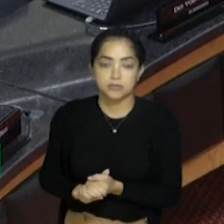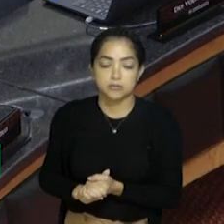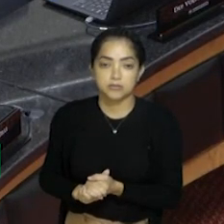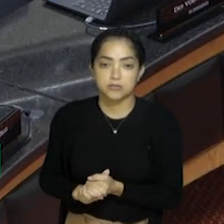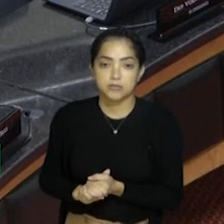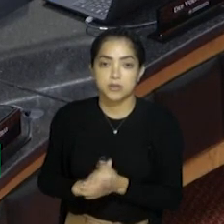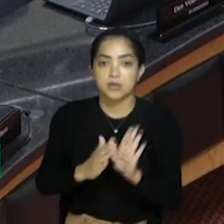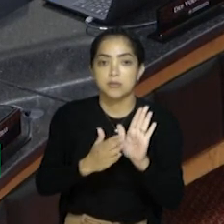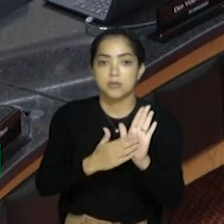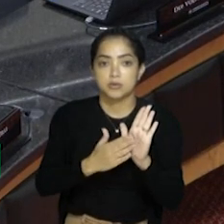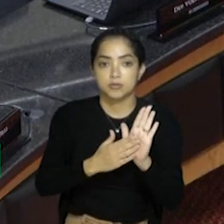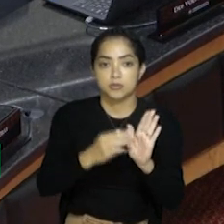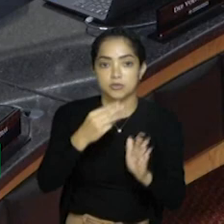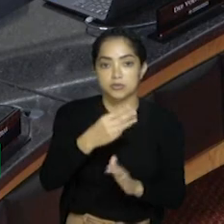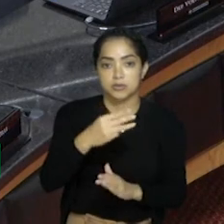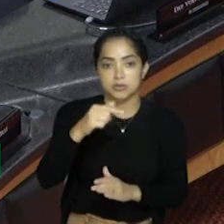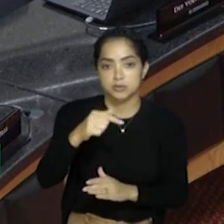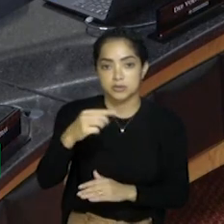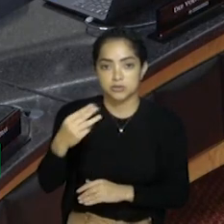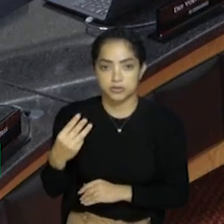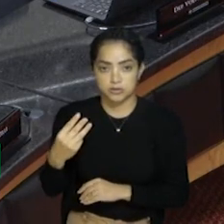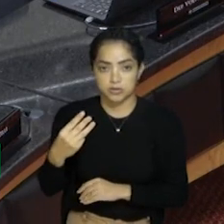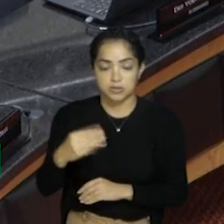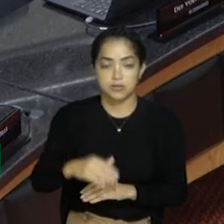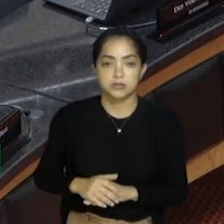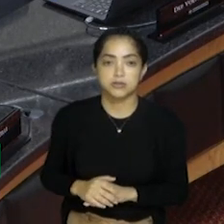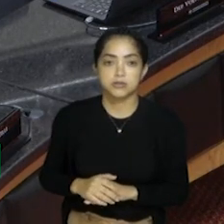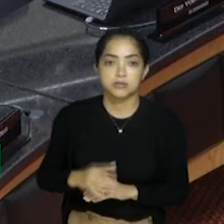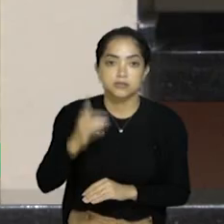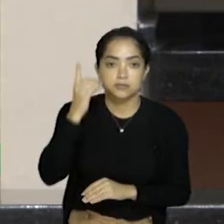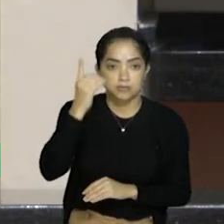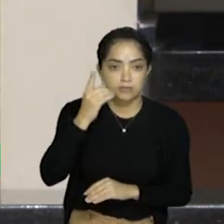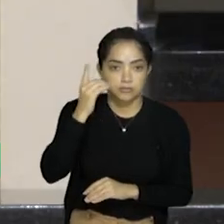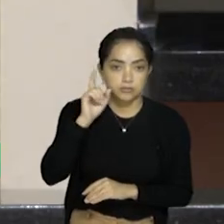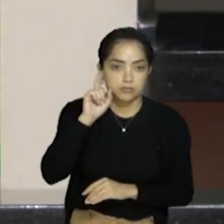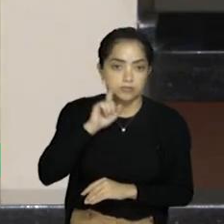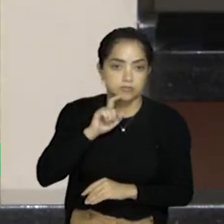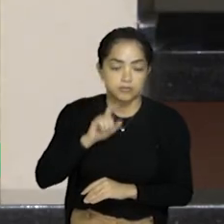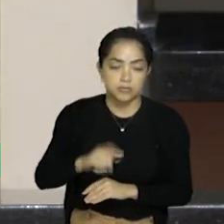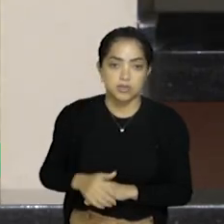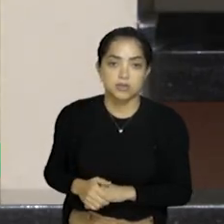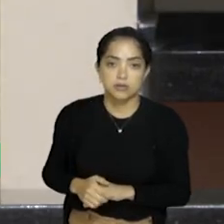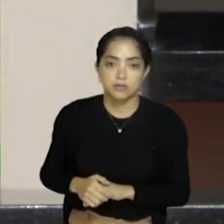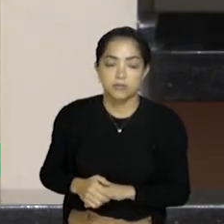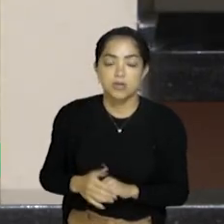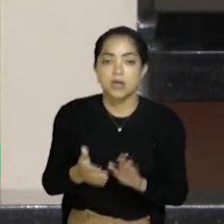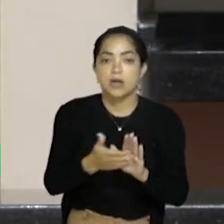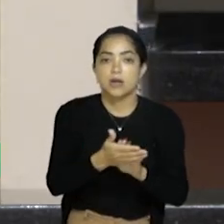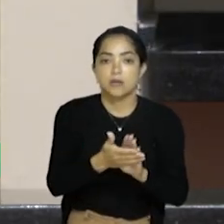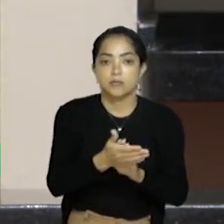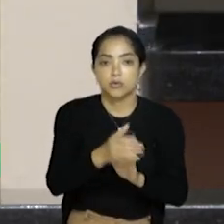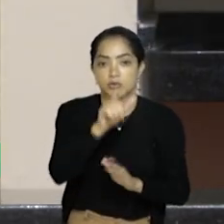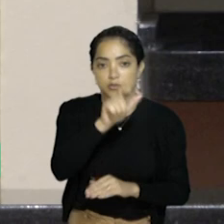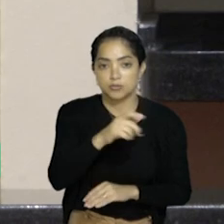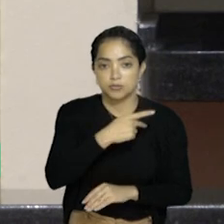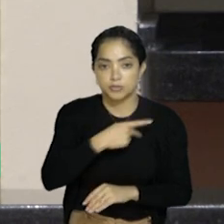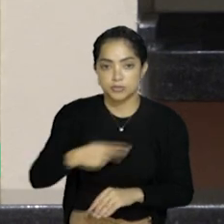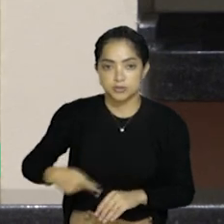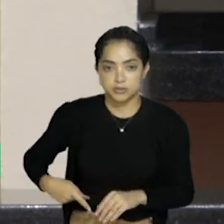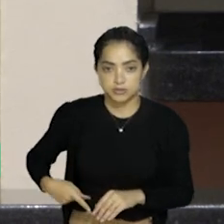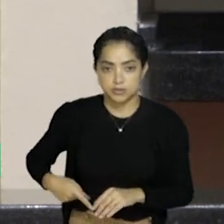proposição 373 Deputado Maurício Reis manifestando aplauso ao Presidente do Clube